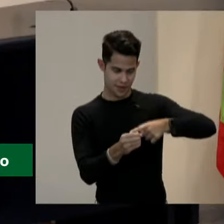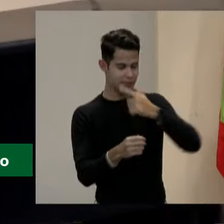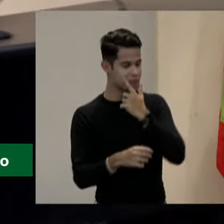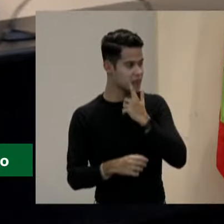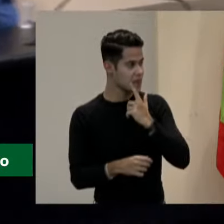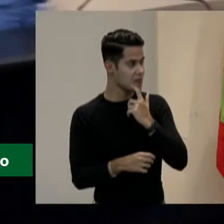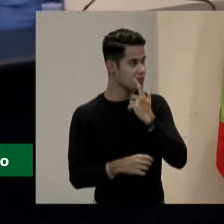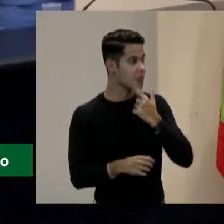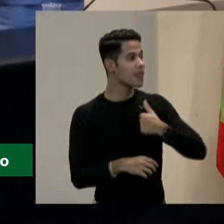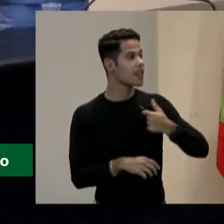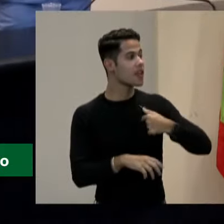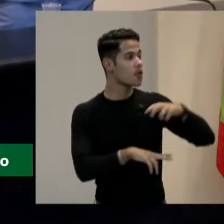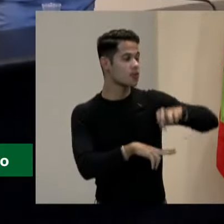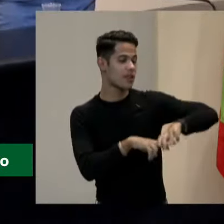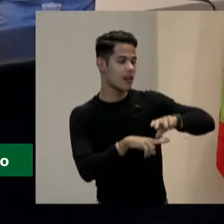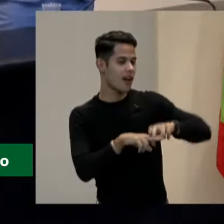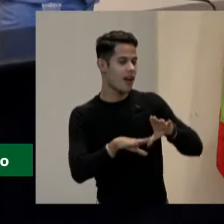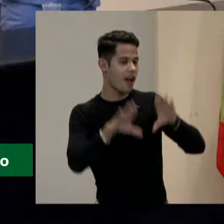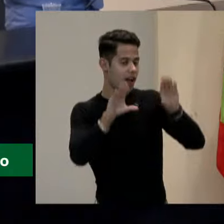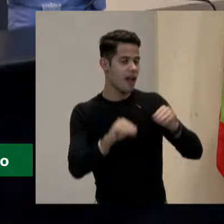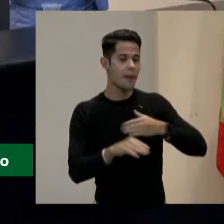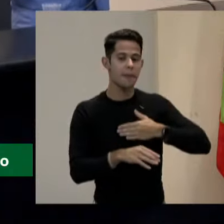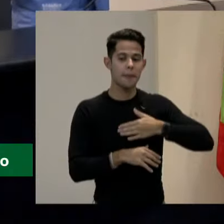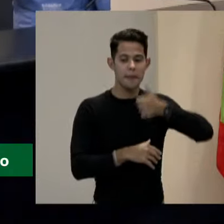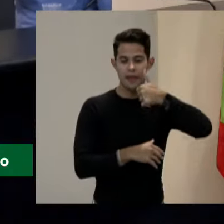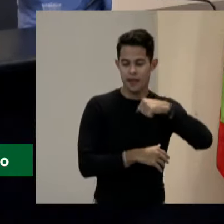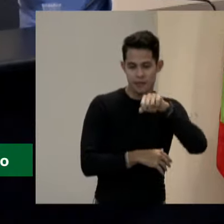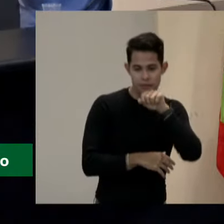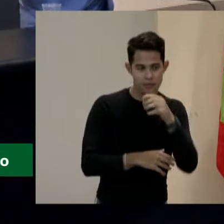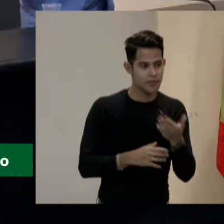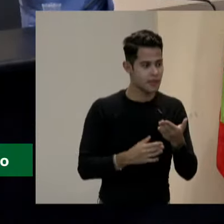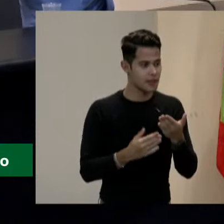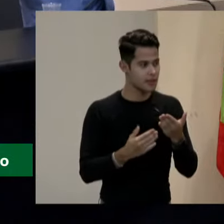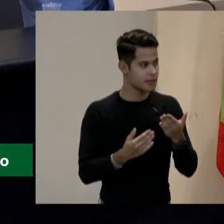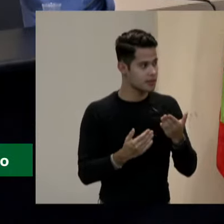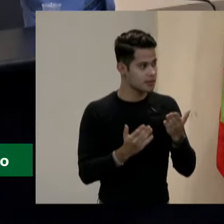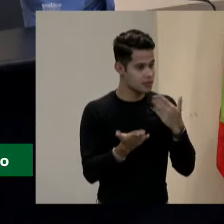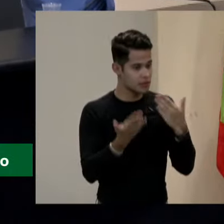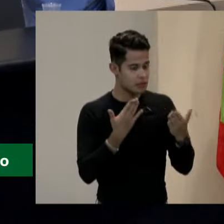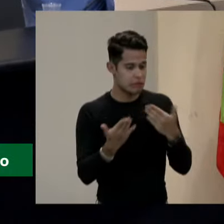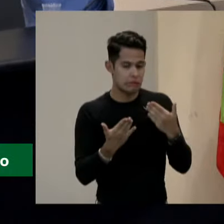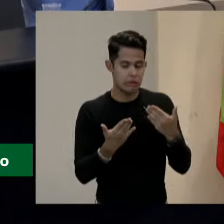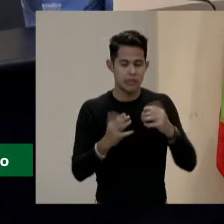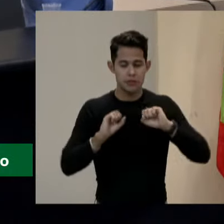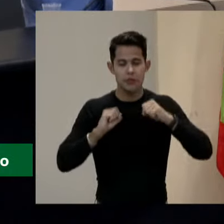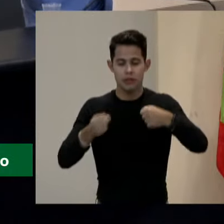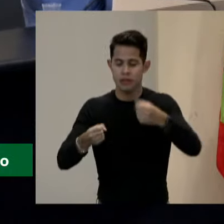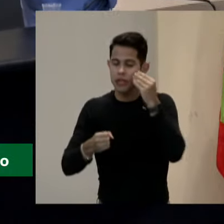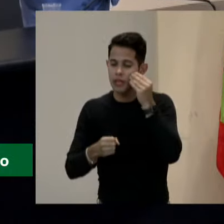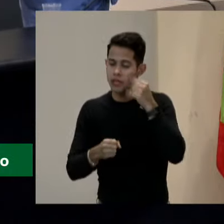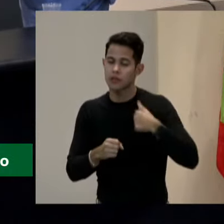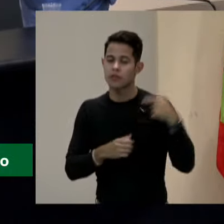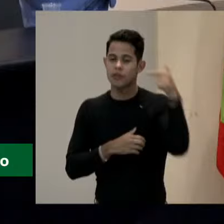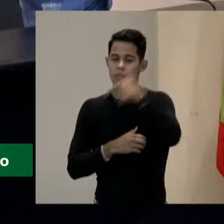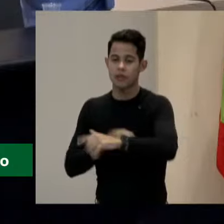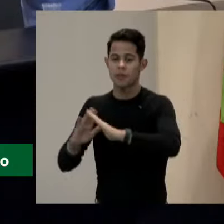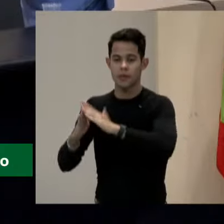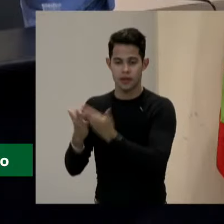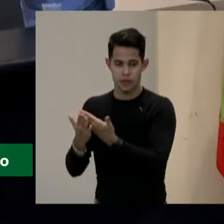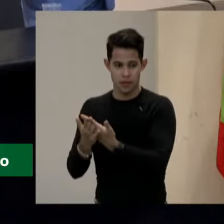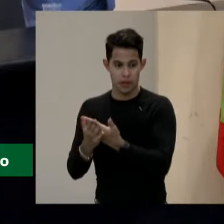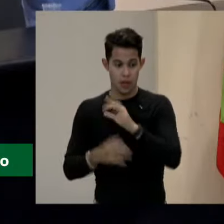Eu estava sentado de longe e minha mãe estava tentando pedir ao governador para que eu pudesse estudar. Os policiais saíram